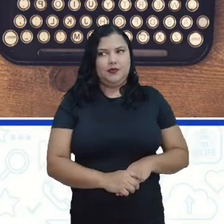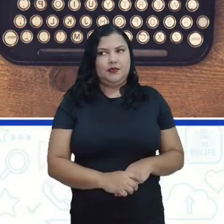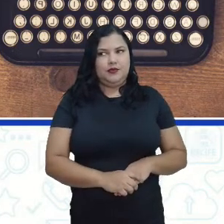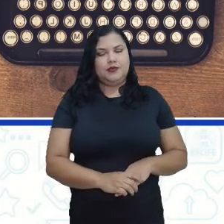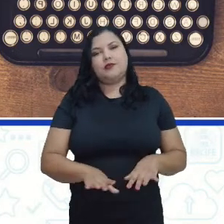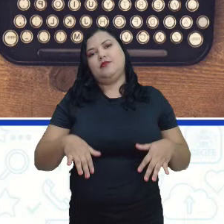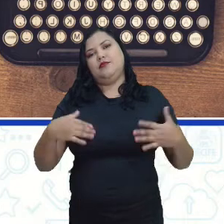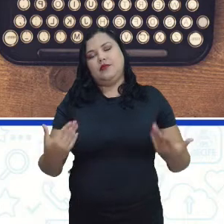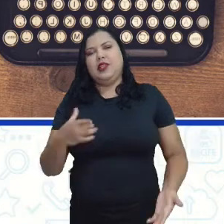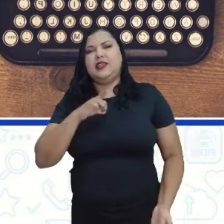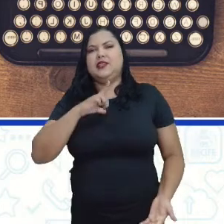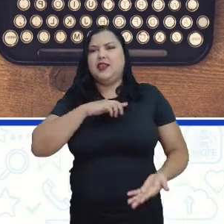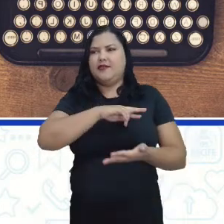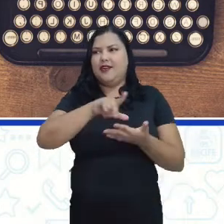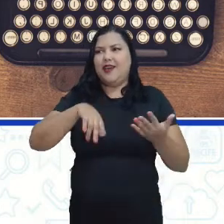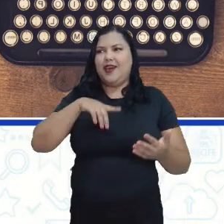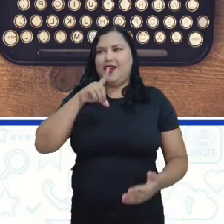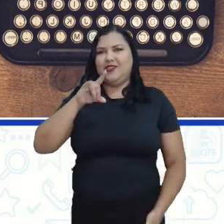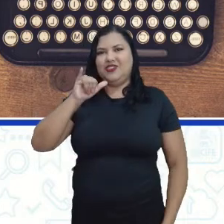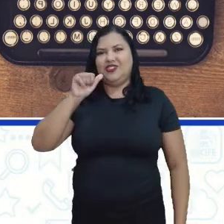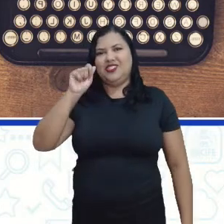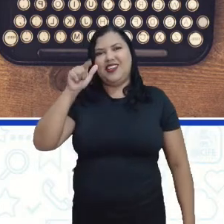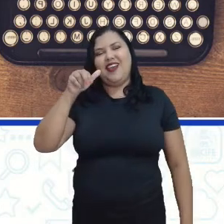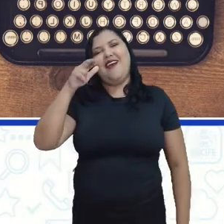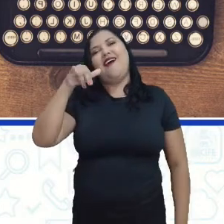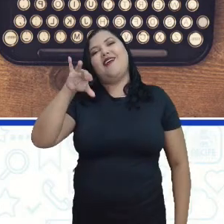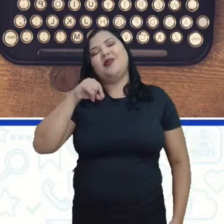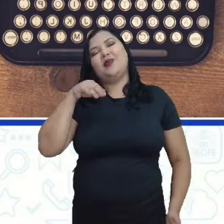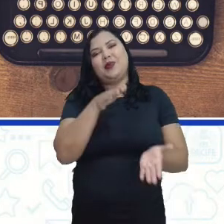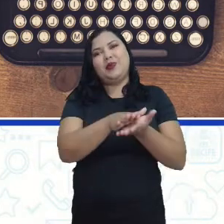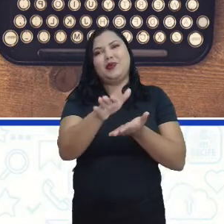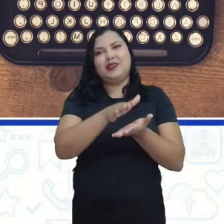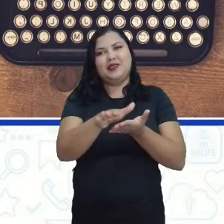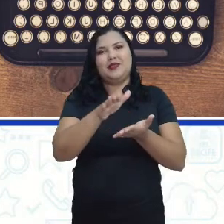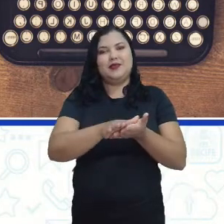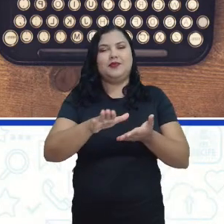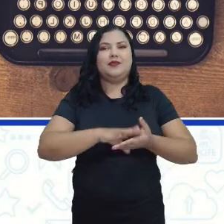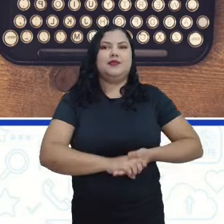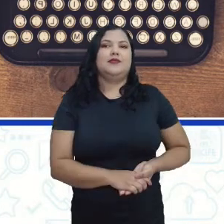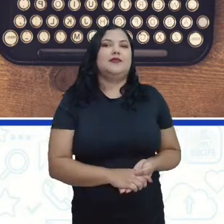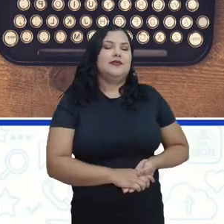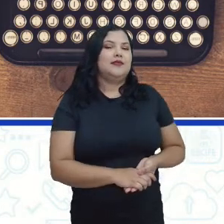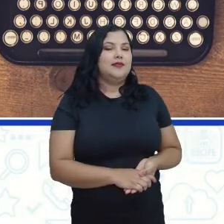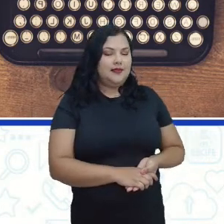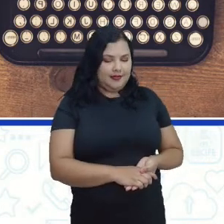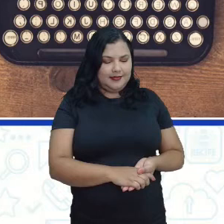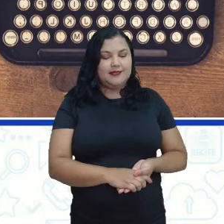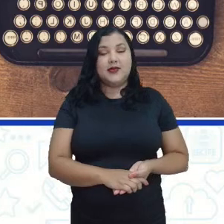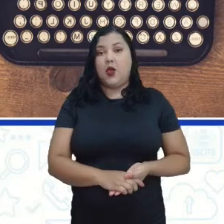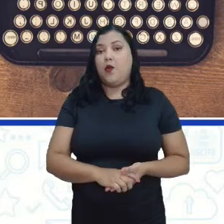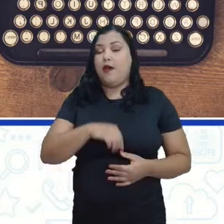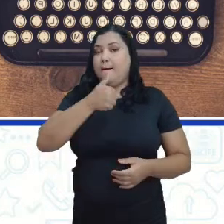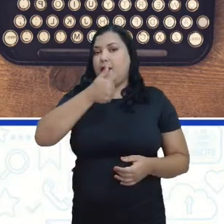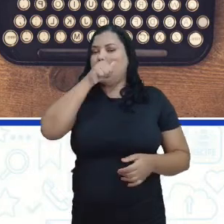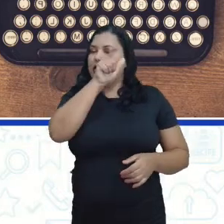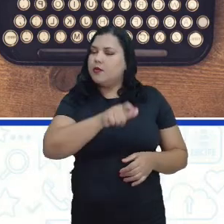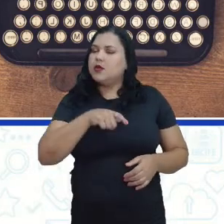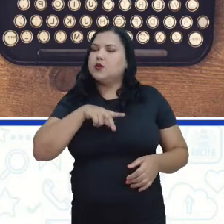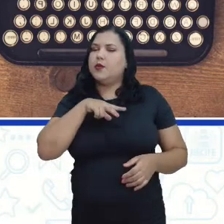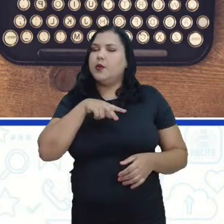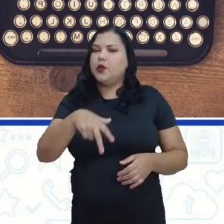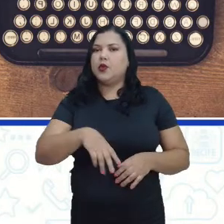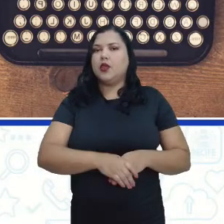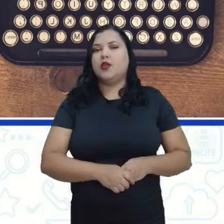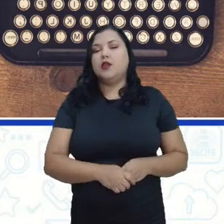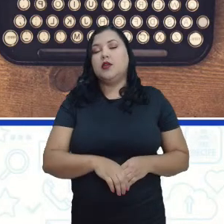gente tenha uma série de diários publicados. Então, ó, eles são escritos em primeira pessoa do discurso, do